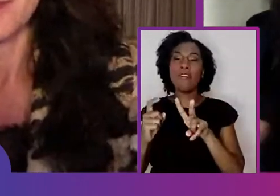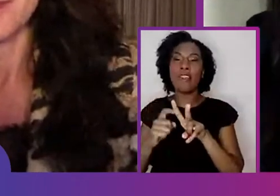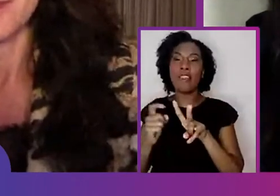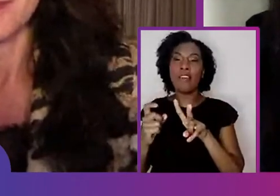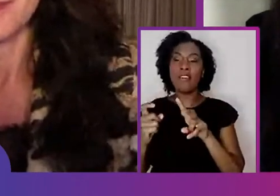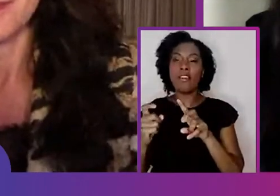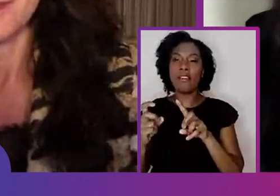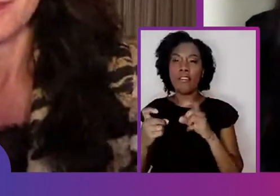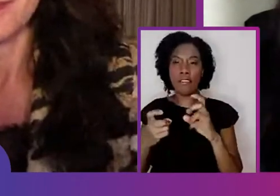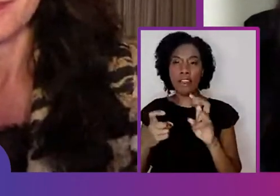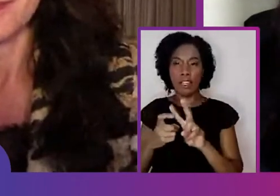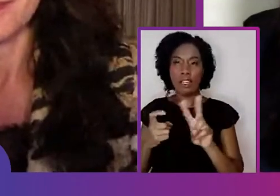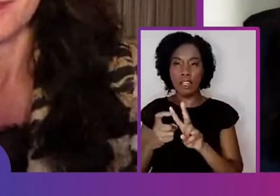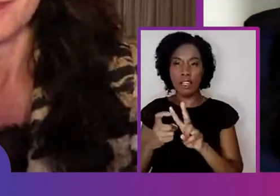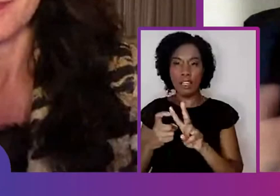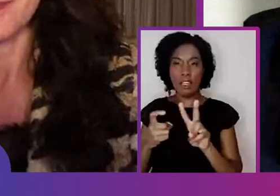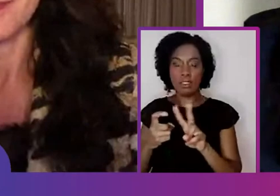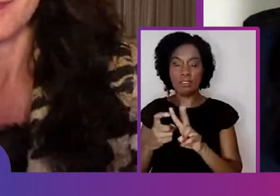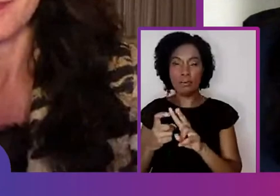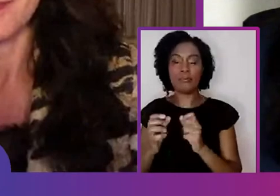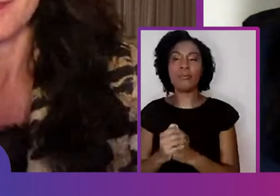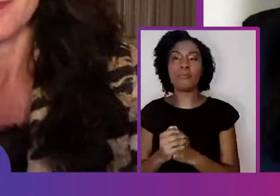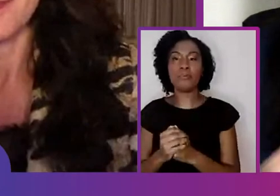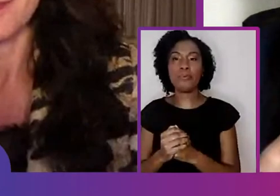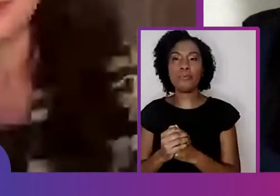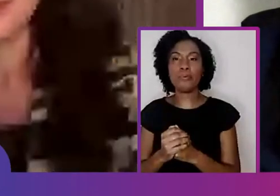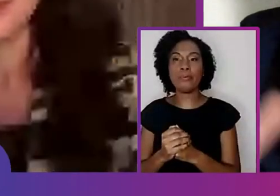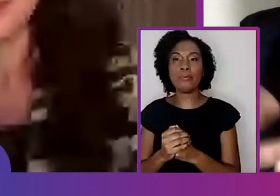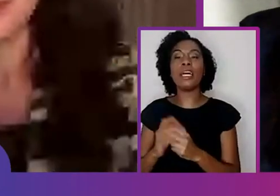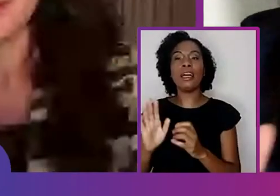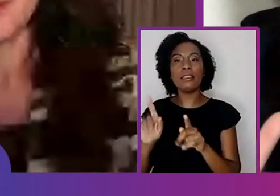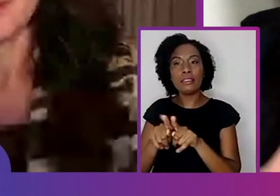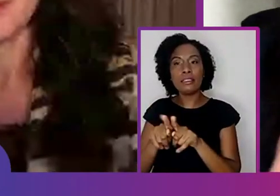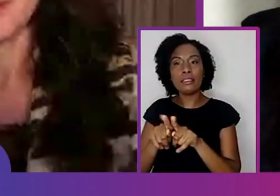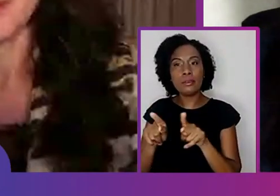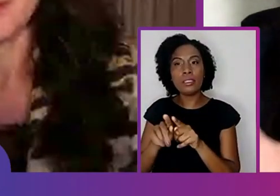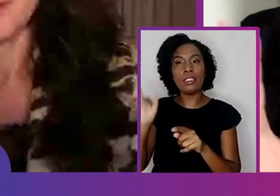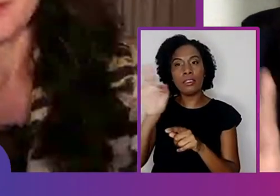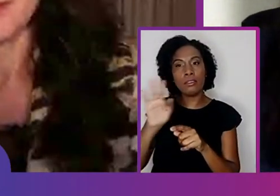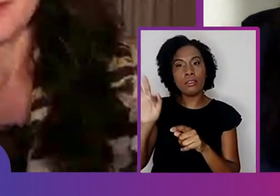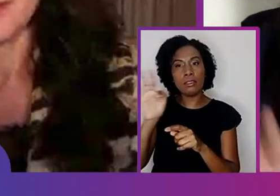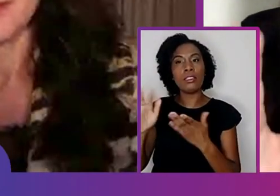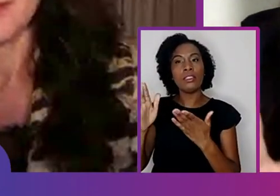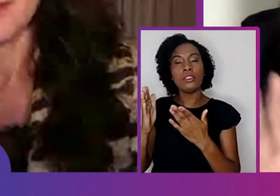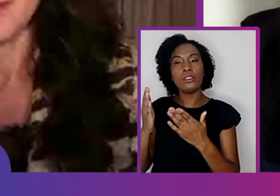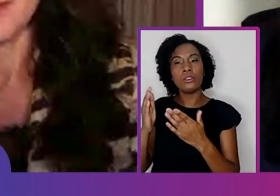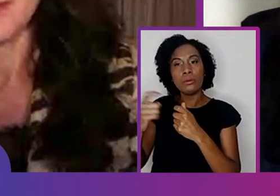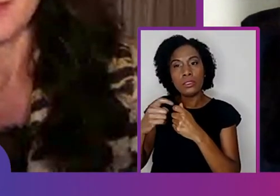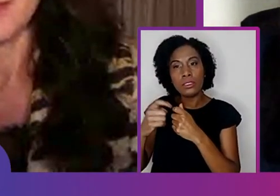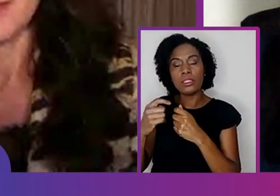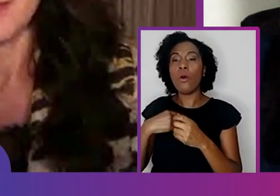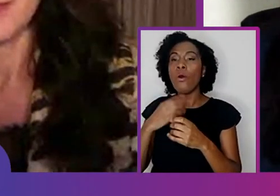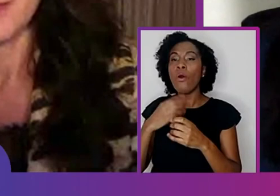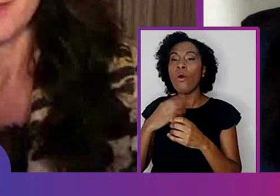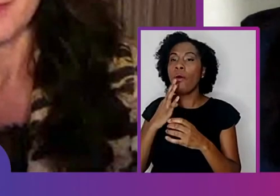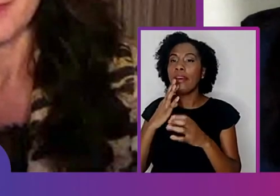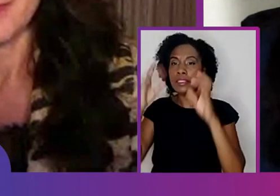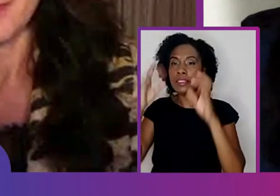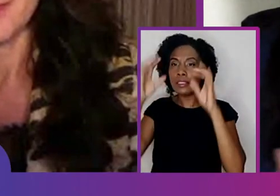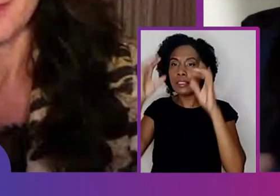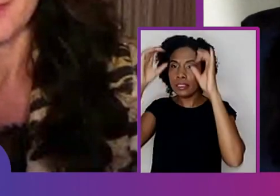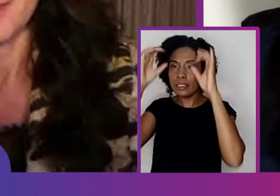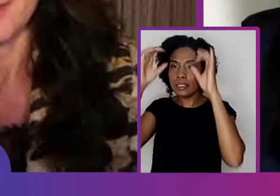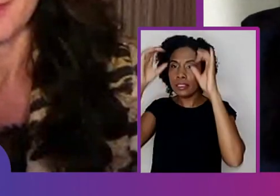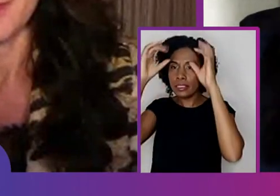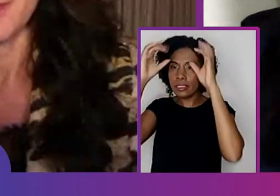e depois fui professora da Faculdade de Medicina a vida toda, ainda sou até hoje, e tenho esse conhecimento sobre cérebro, que é o meu cartão principal,